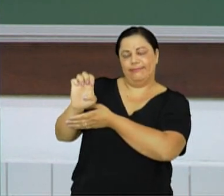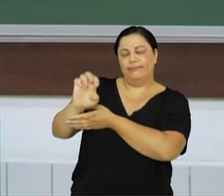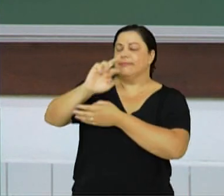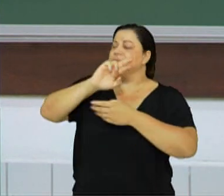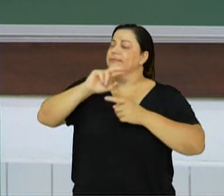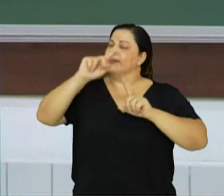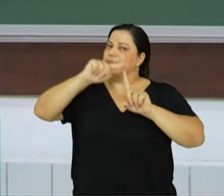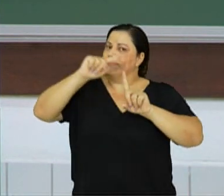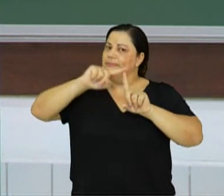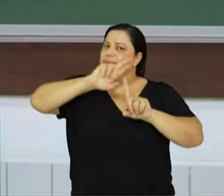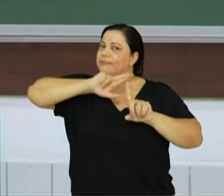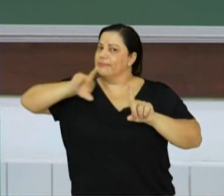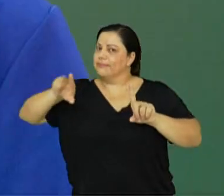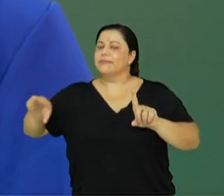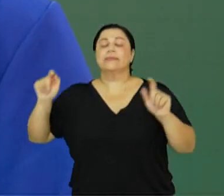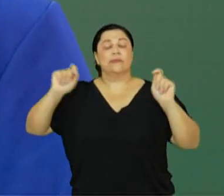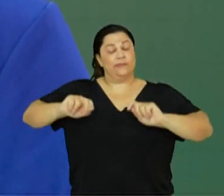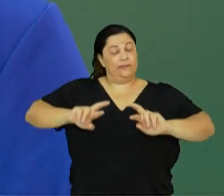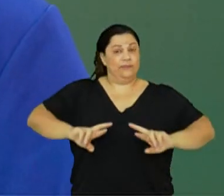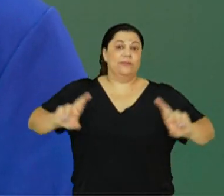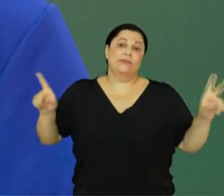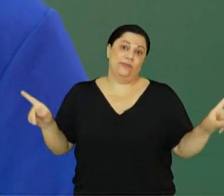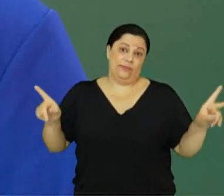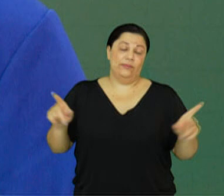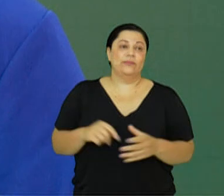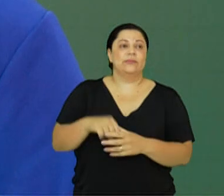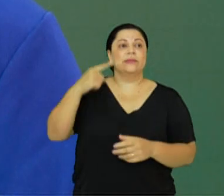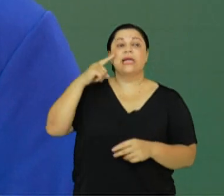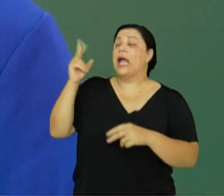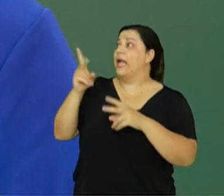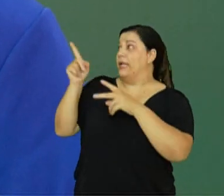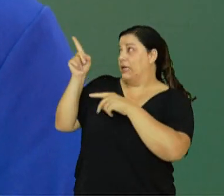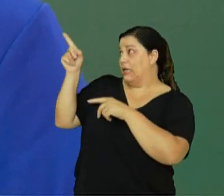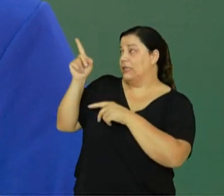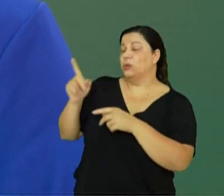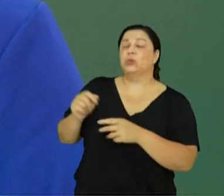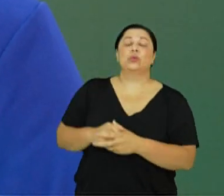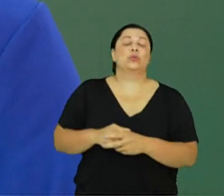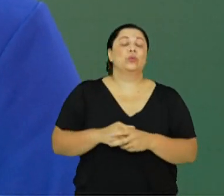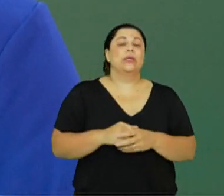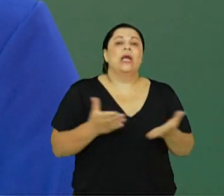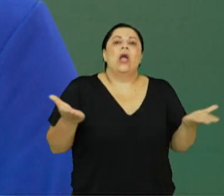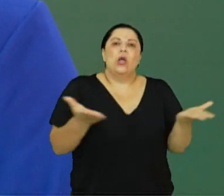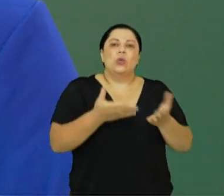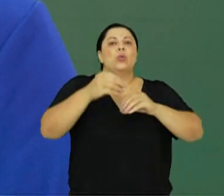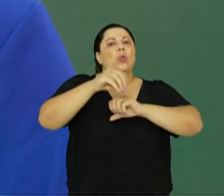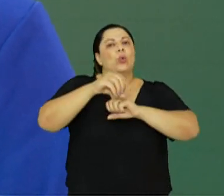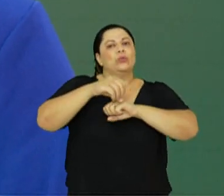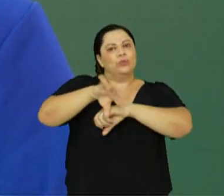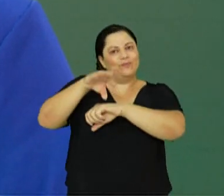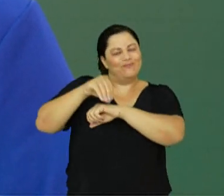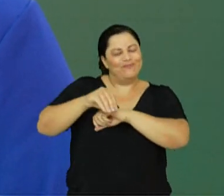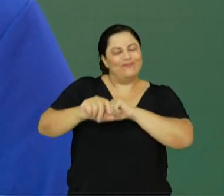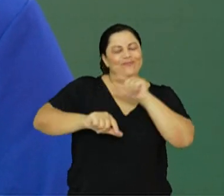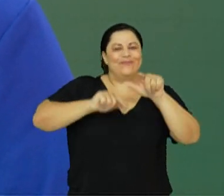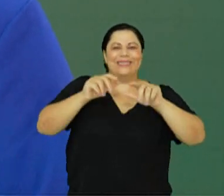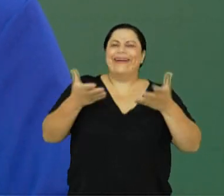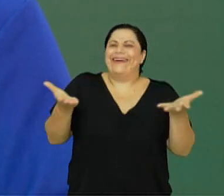pirâmide vai ter uma base diferente. Essa daqui é uma que a gente vai trabalhar hoje, que a base dela é uma